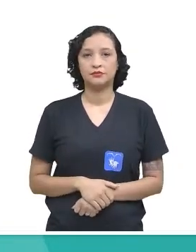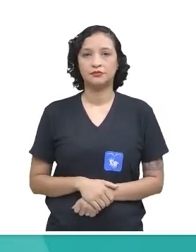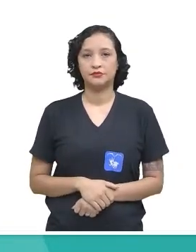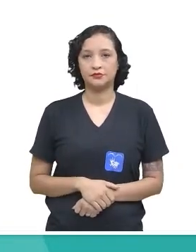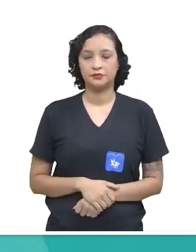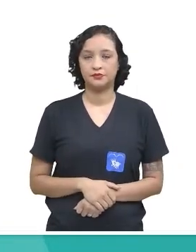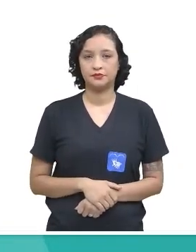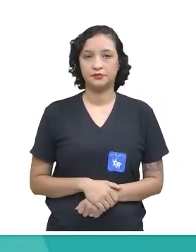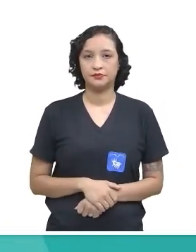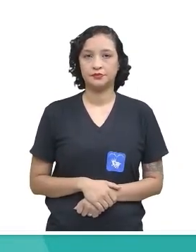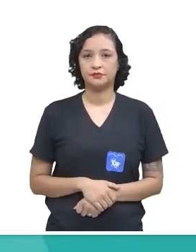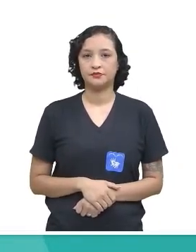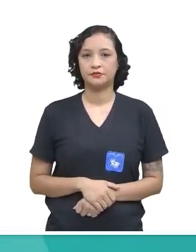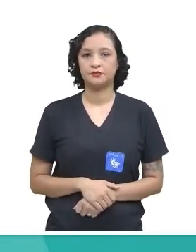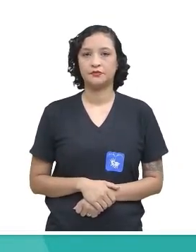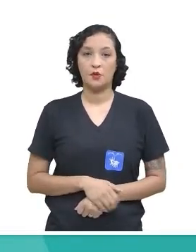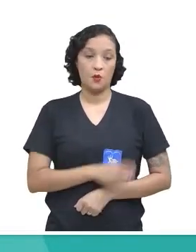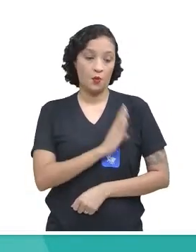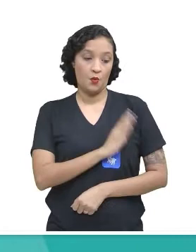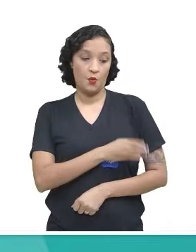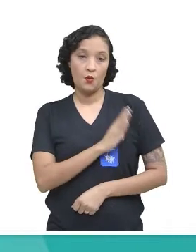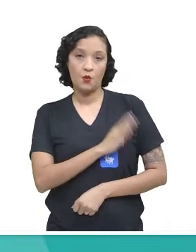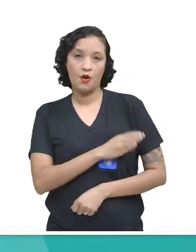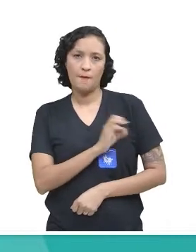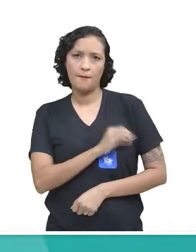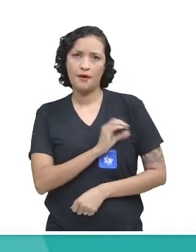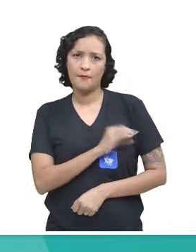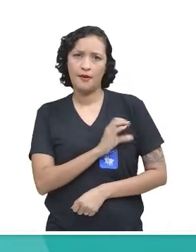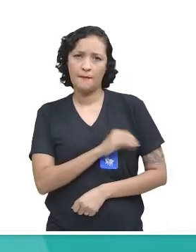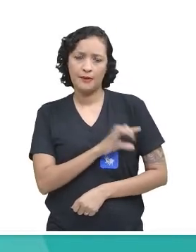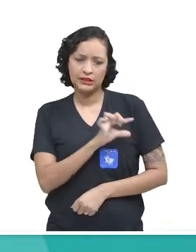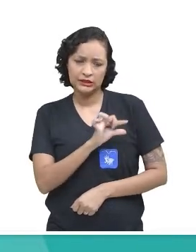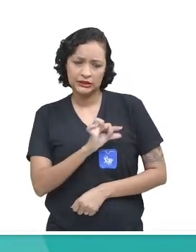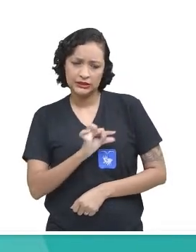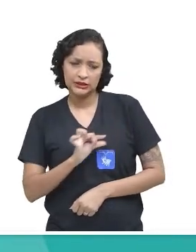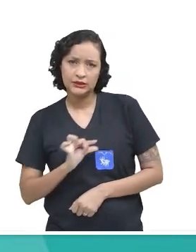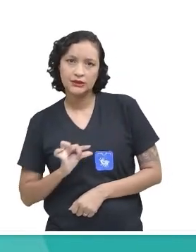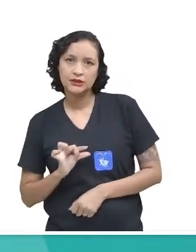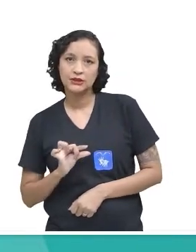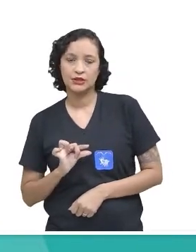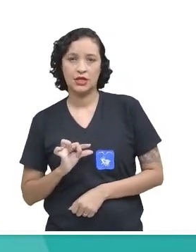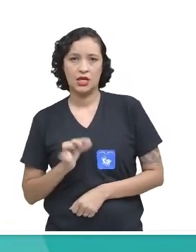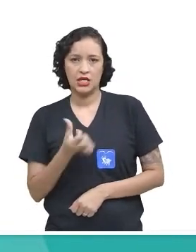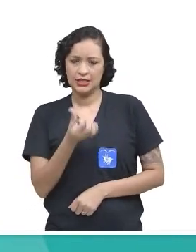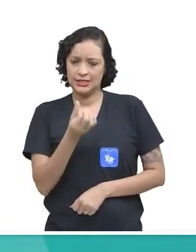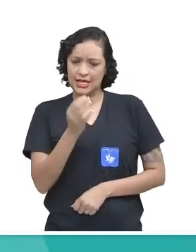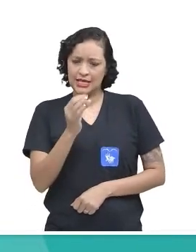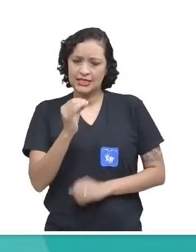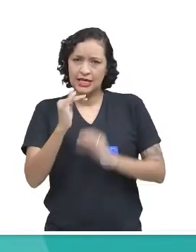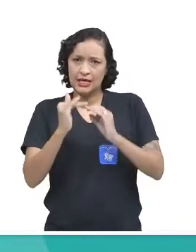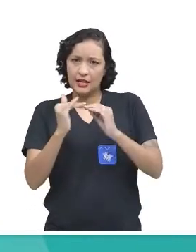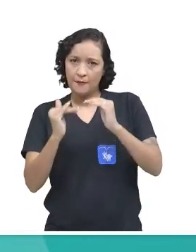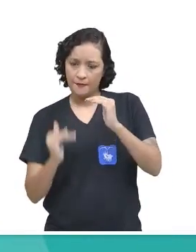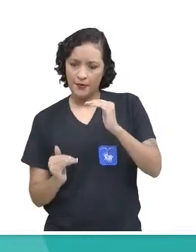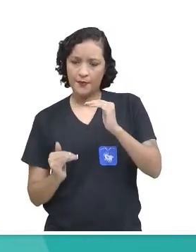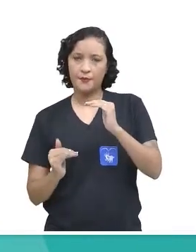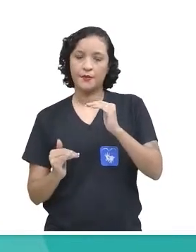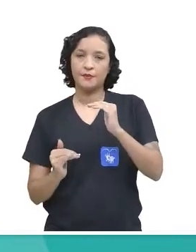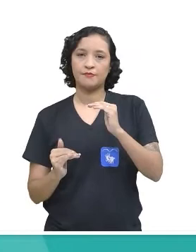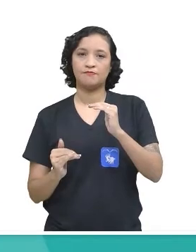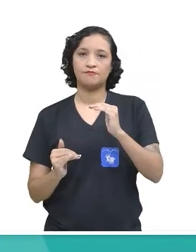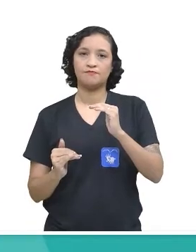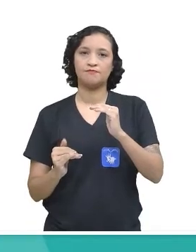minuto. Quando o nosso coração ele bate menos de 60, isso